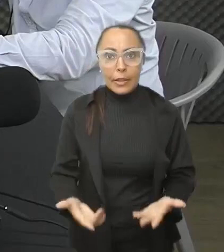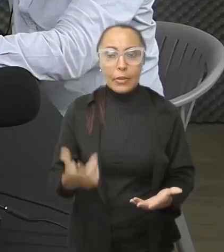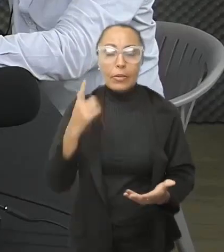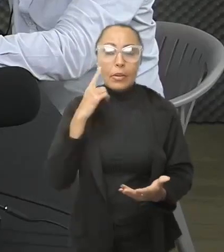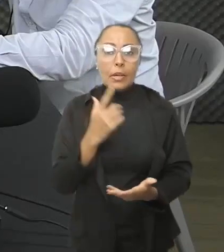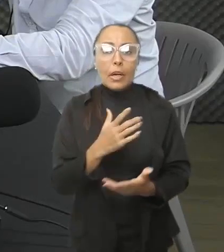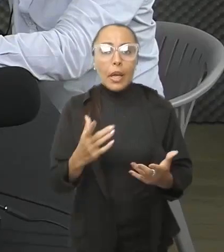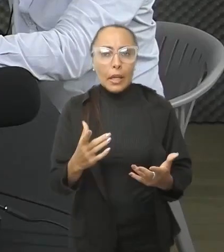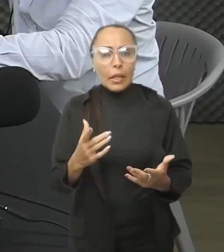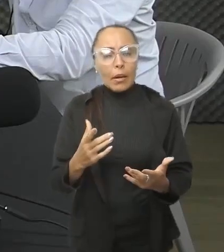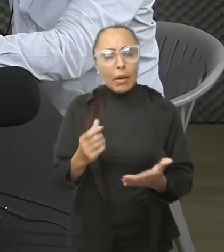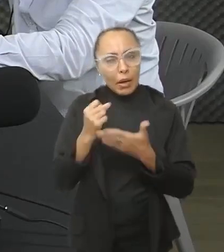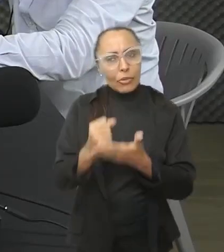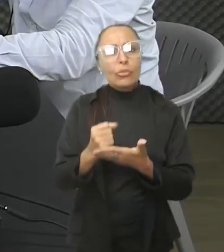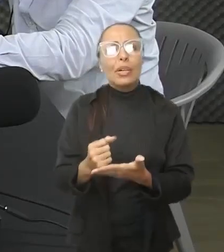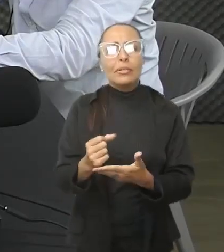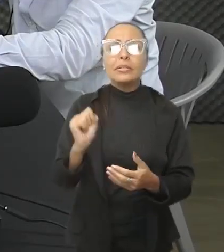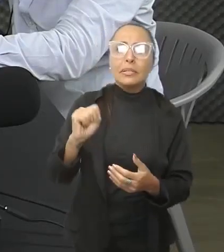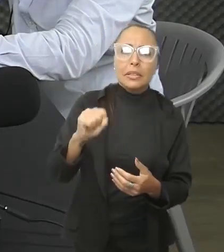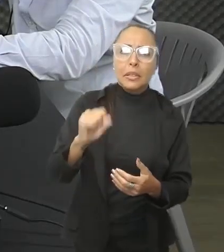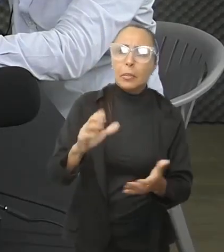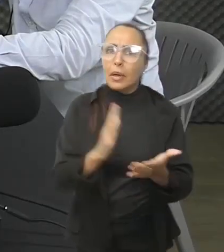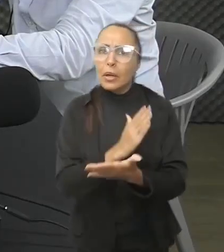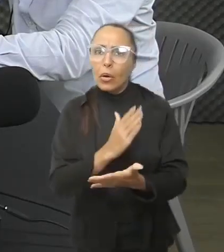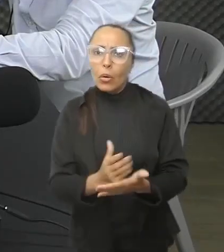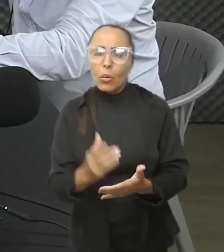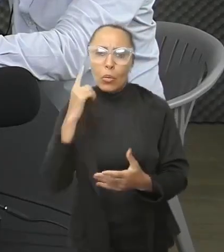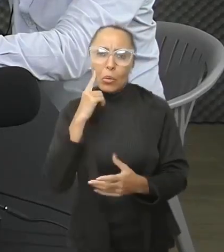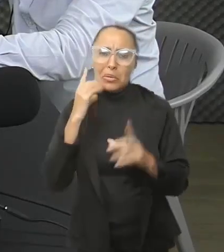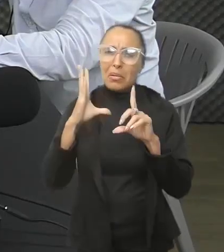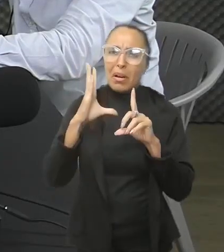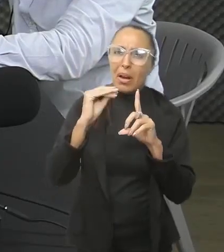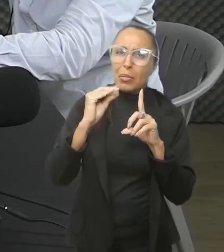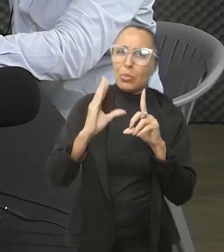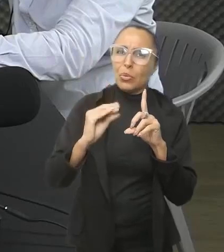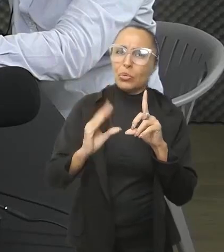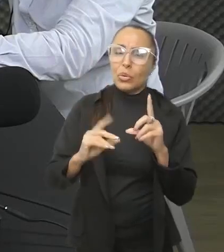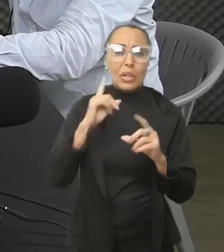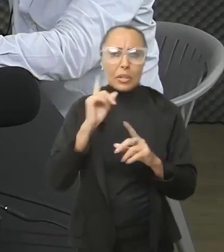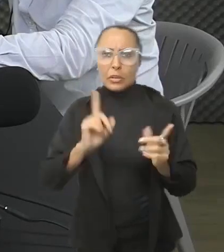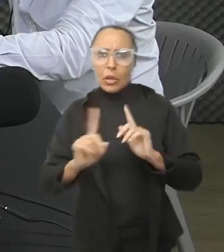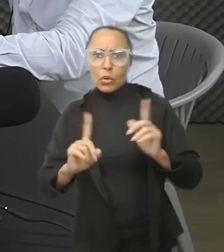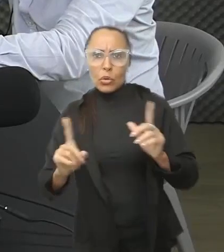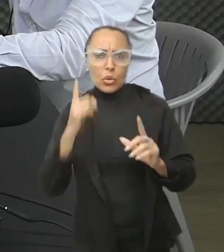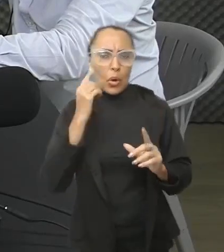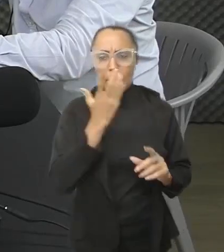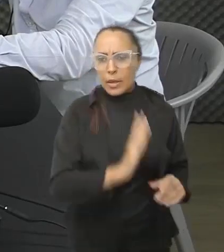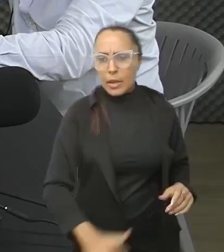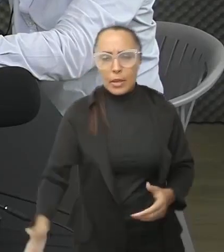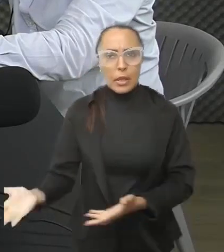forma contribui para alguns abusos, não só relacionado à criança e adolescente, mas que